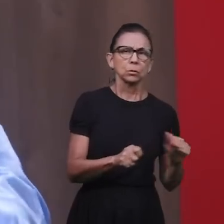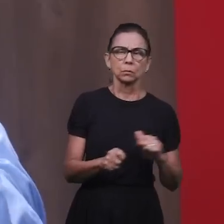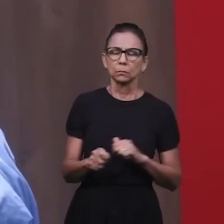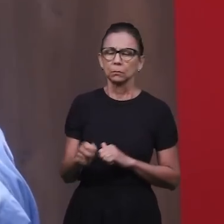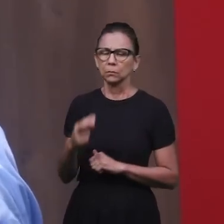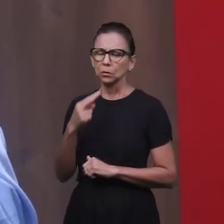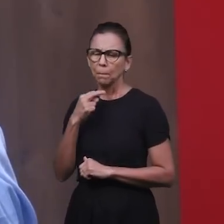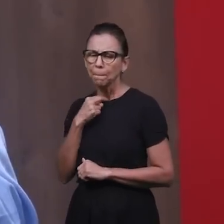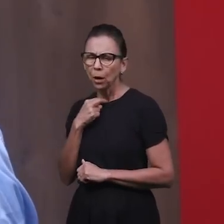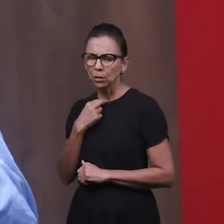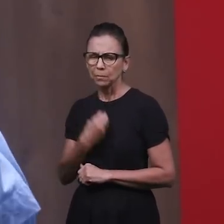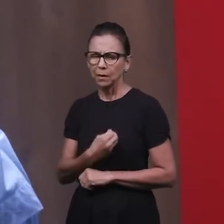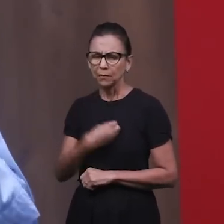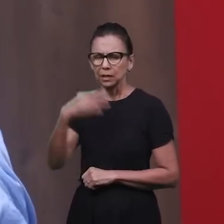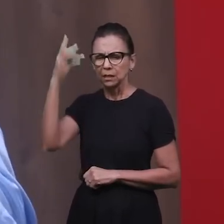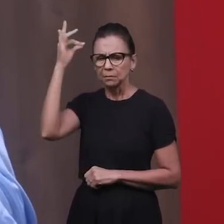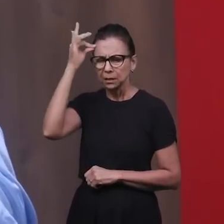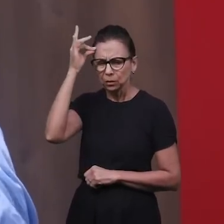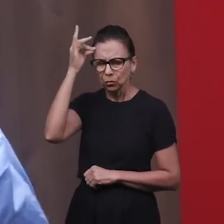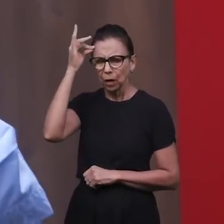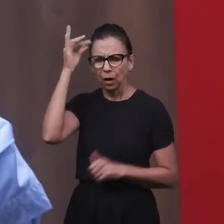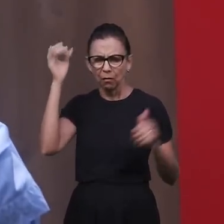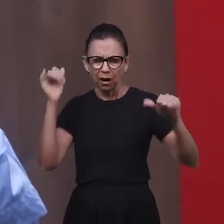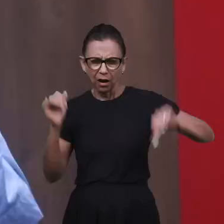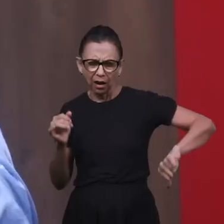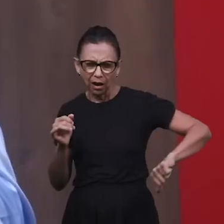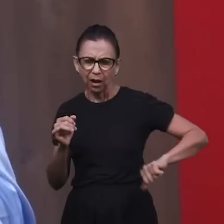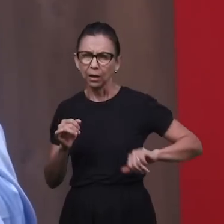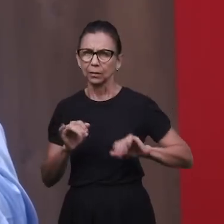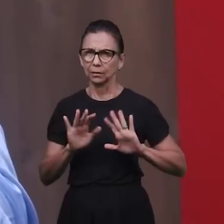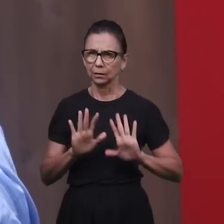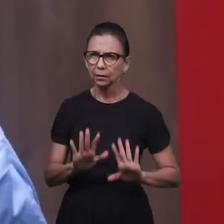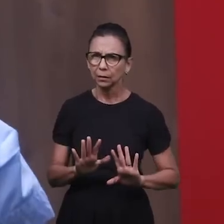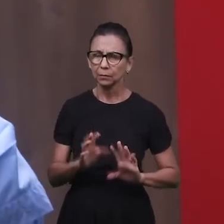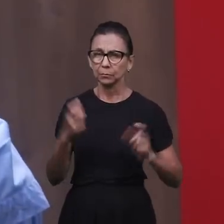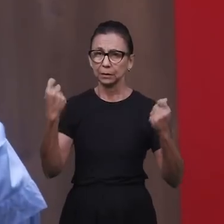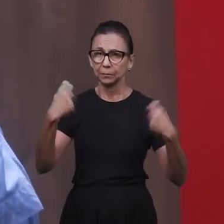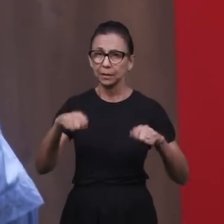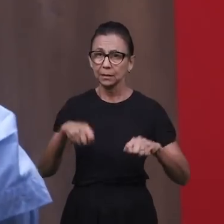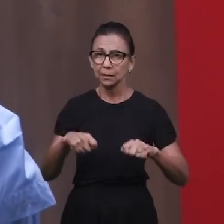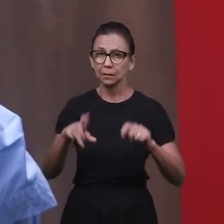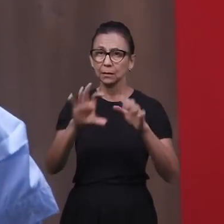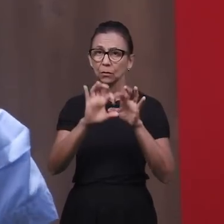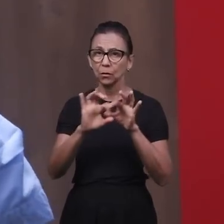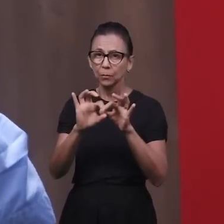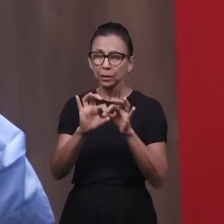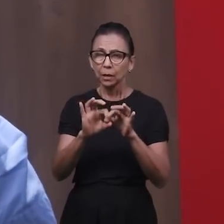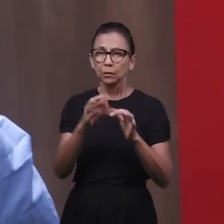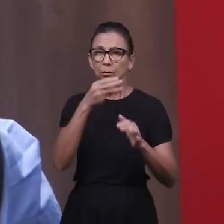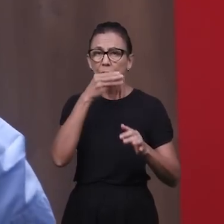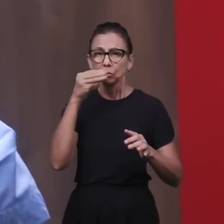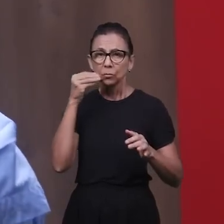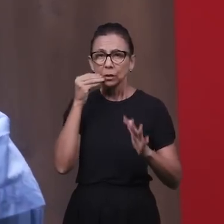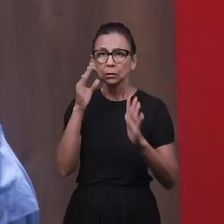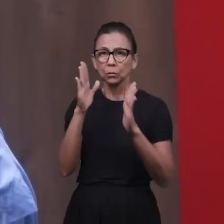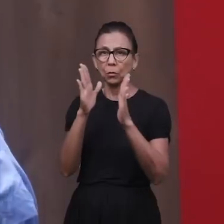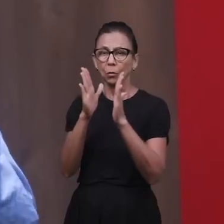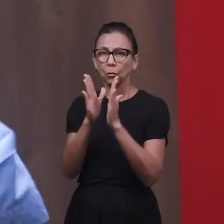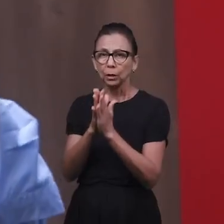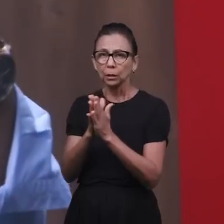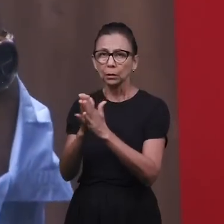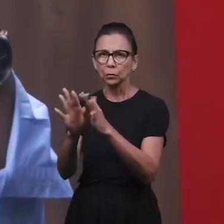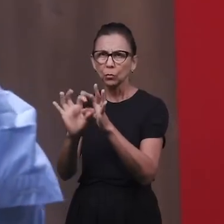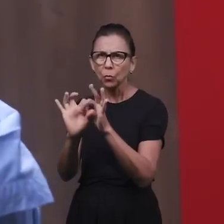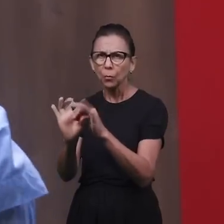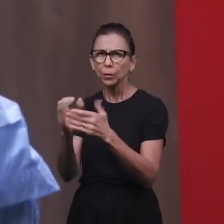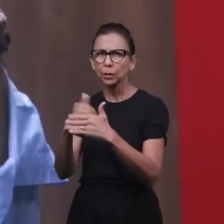edifica, jejuando, orando, lendo a palavra, vivendo a comunhão do corpo, clamando pelo sangue de